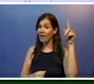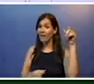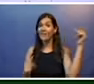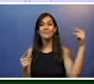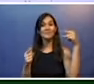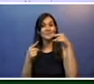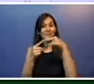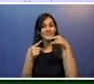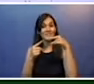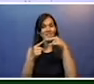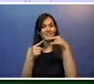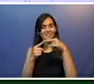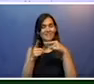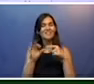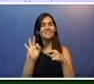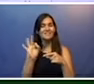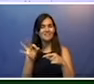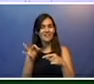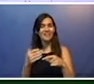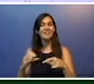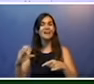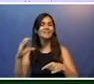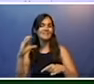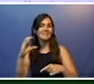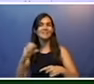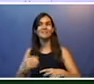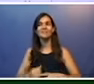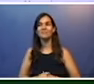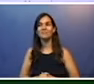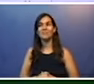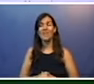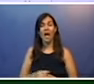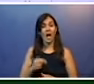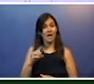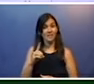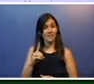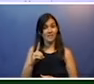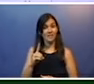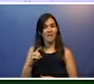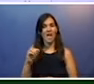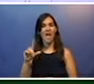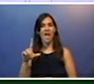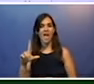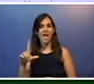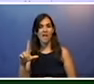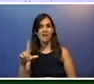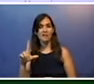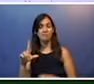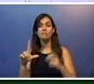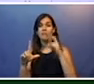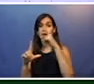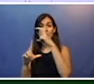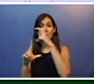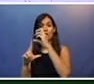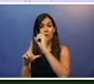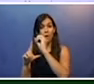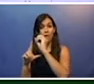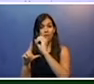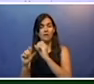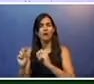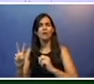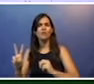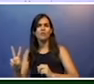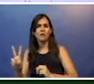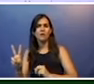V, 35, certo? E a D aqui é o L, 50, mais o V,